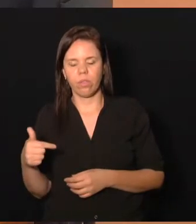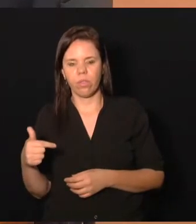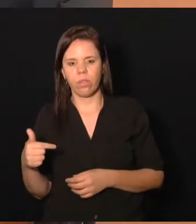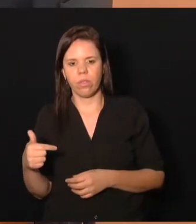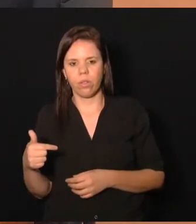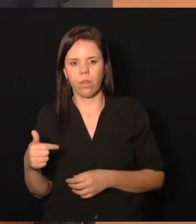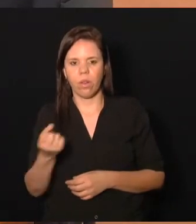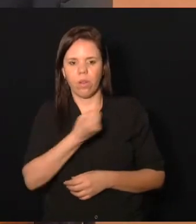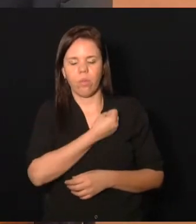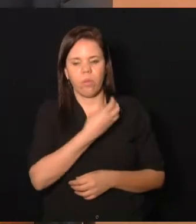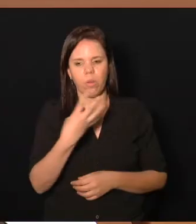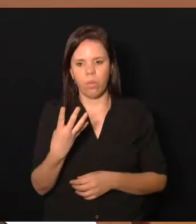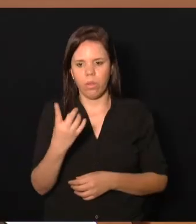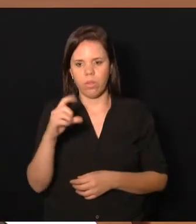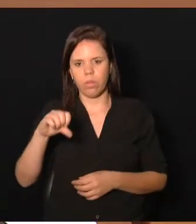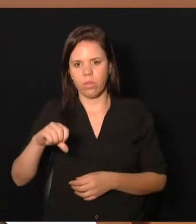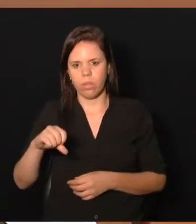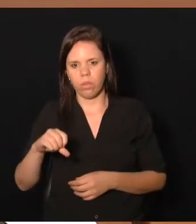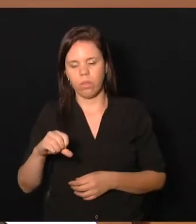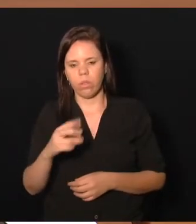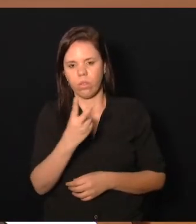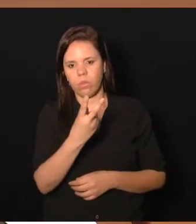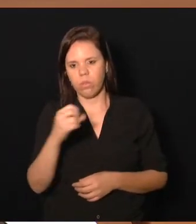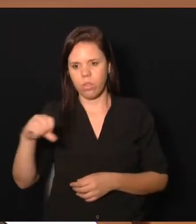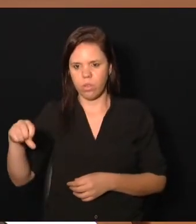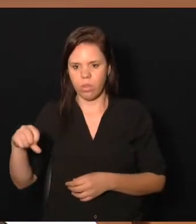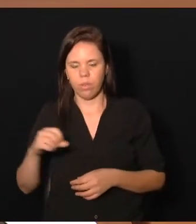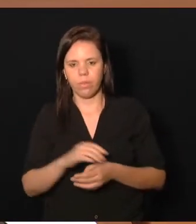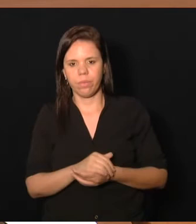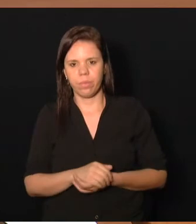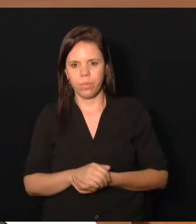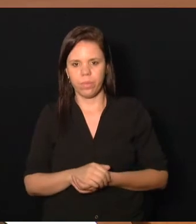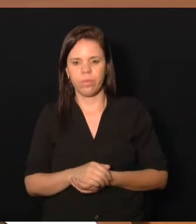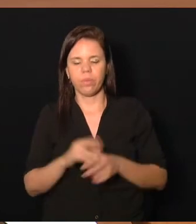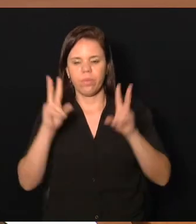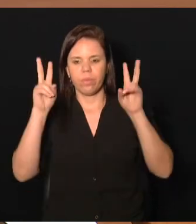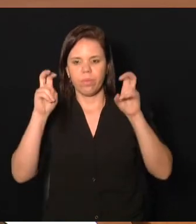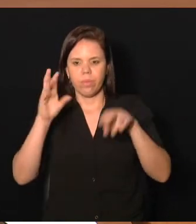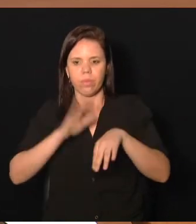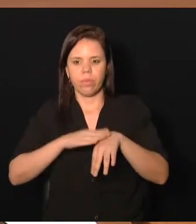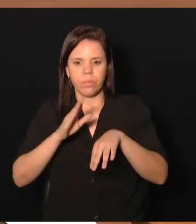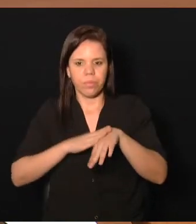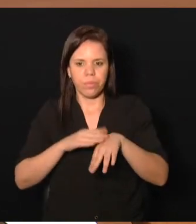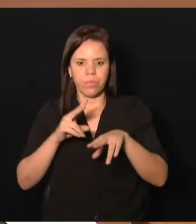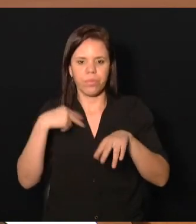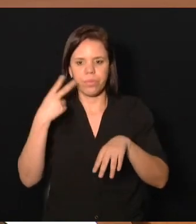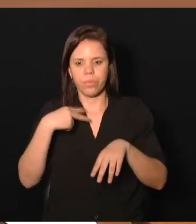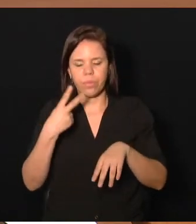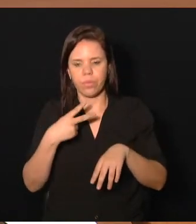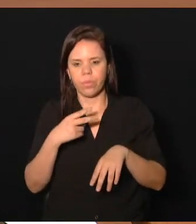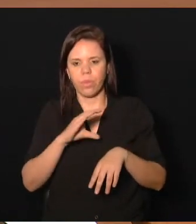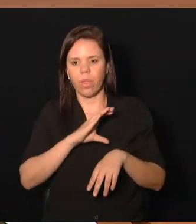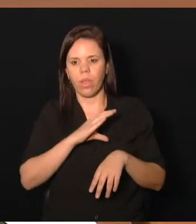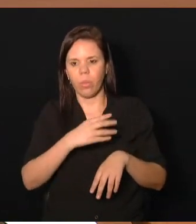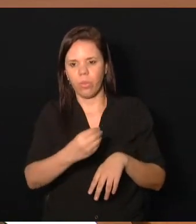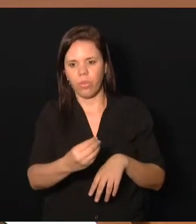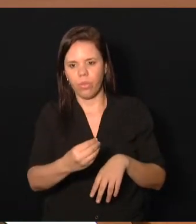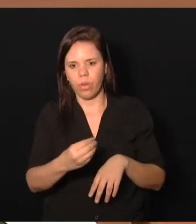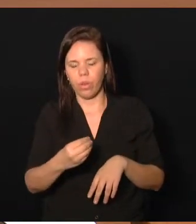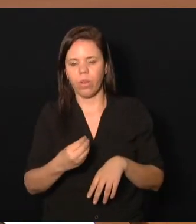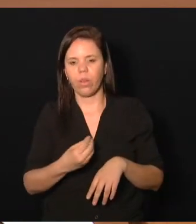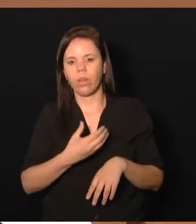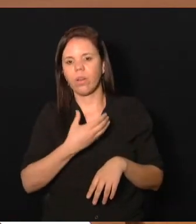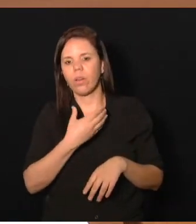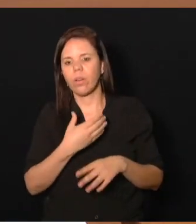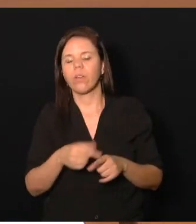número 419, de 2019. Autores: vereador Campos Filho, vereador Carmo Luiz, vereador